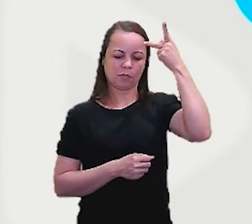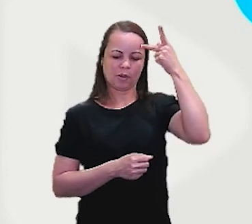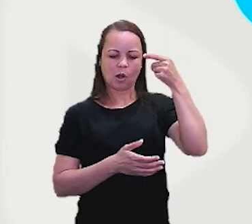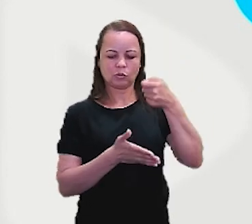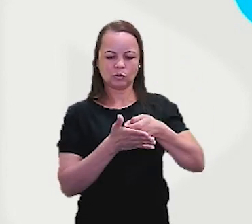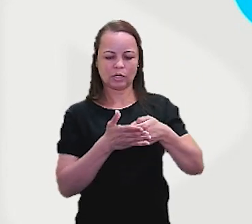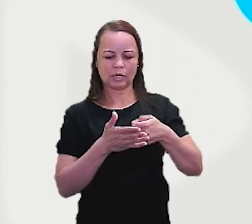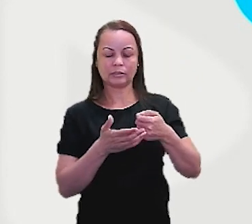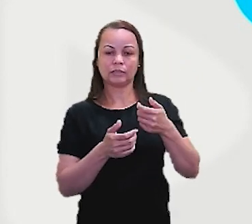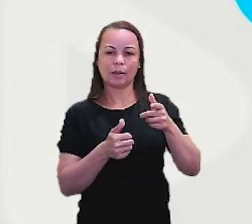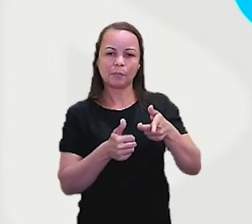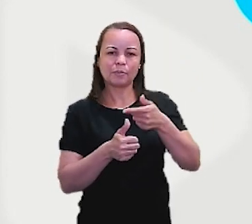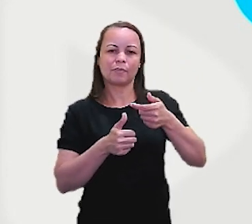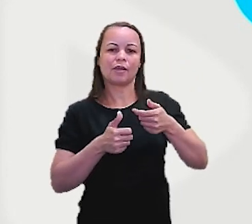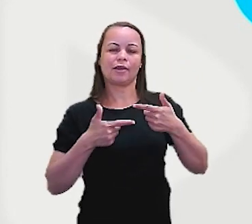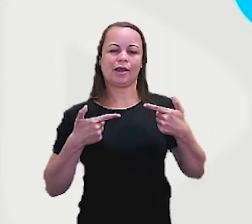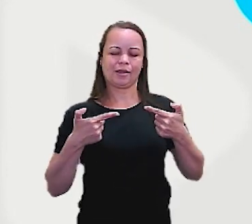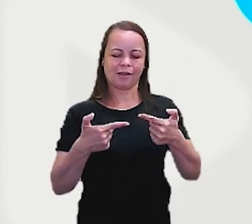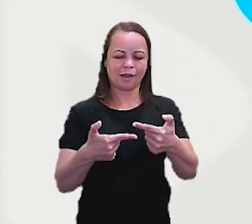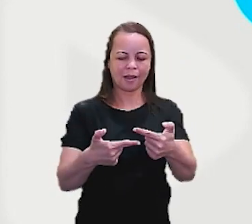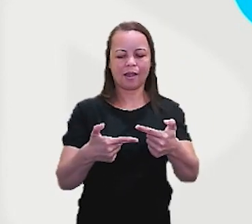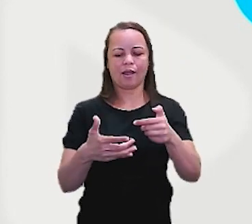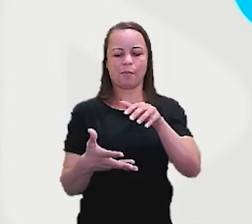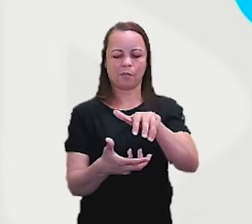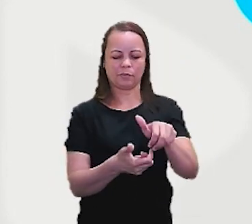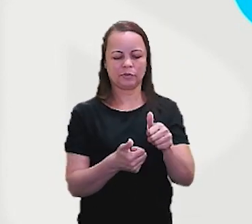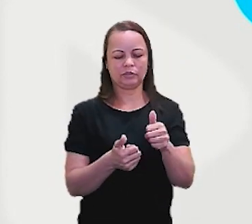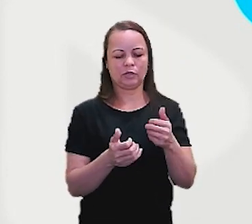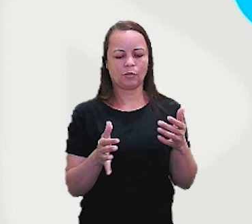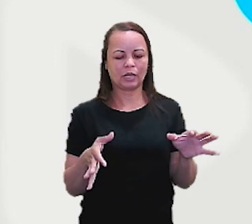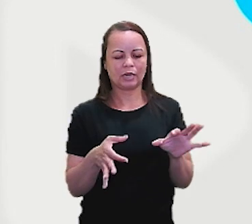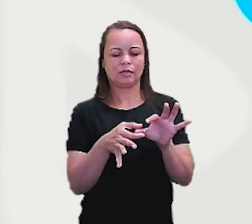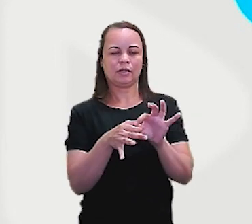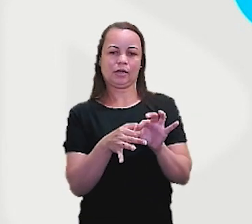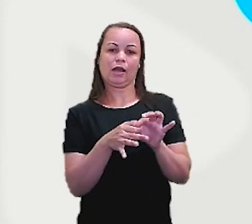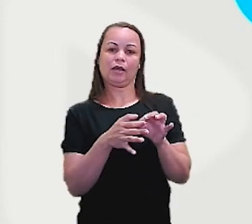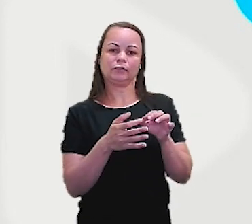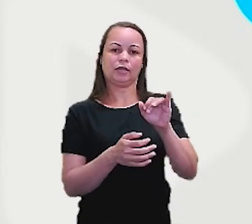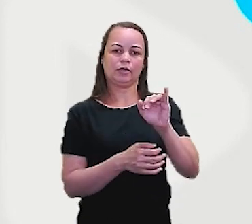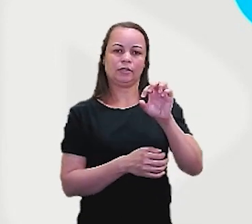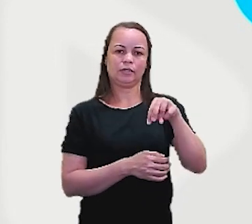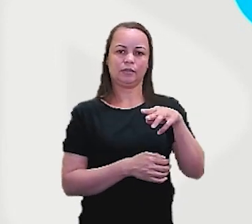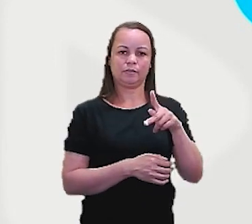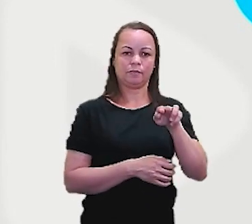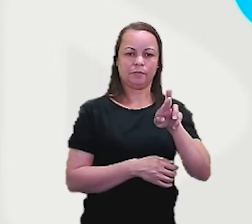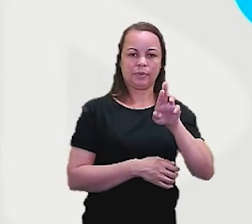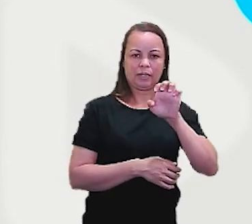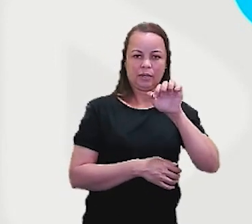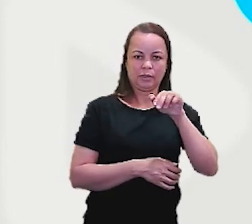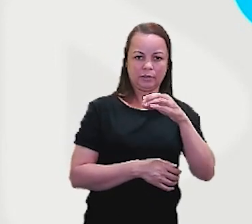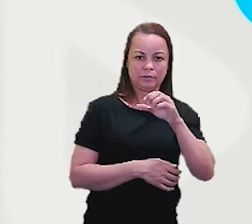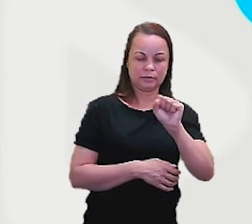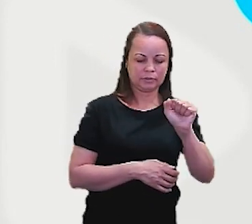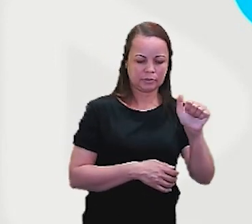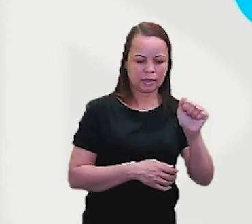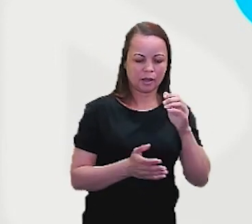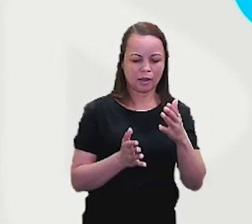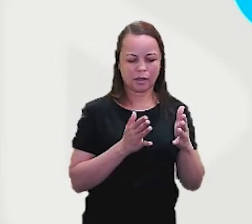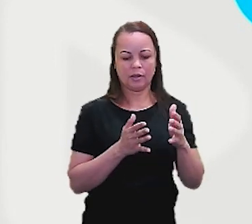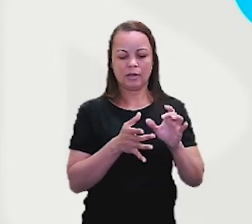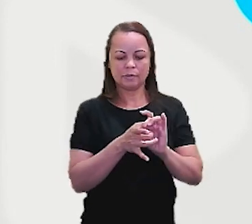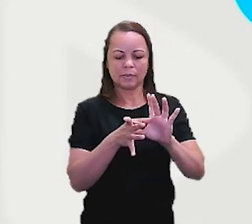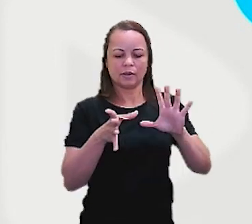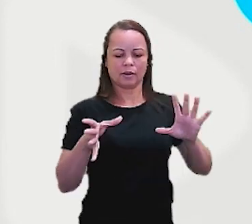organizações operárias de inspirações anarquistas, aliada à imprensa libertária. Foi a primeira greve geral da história